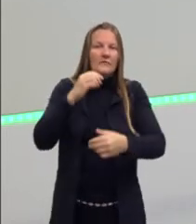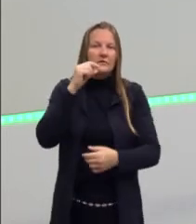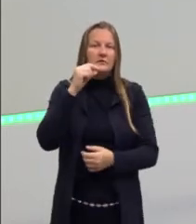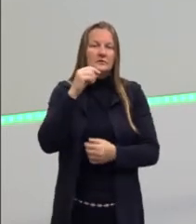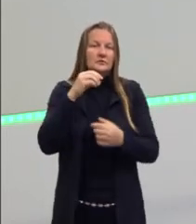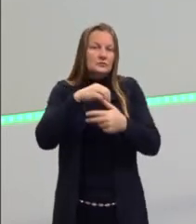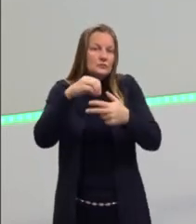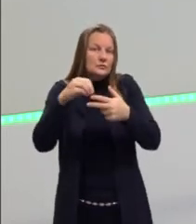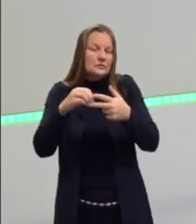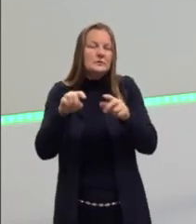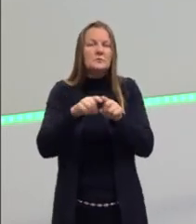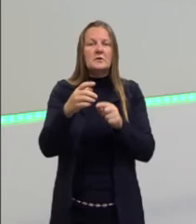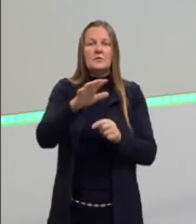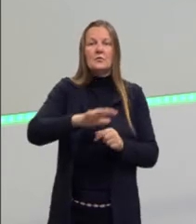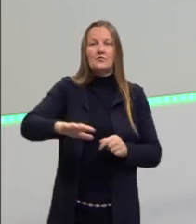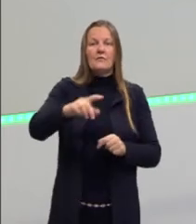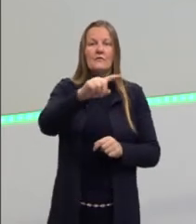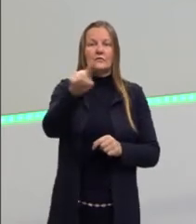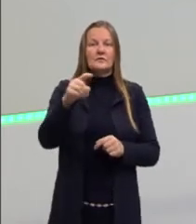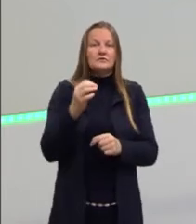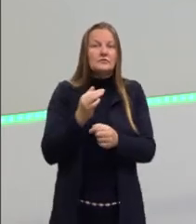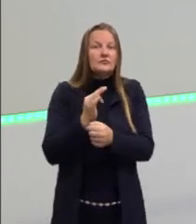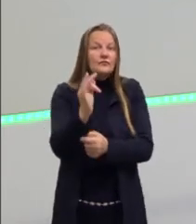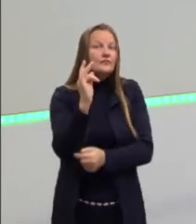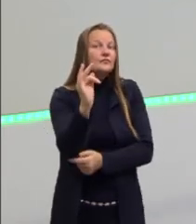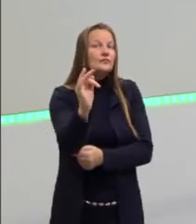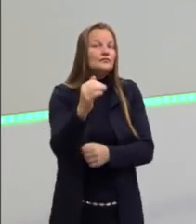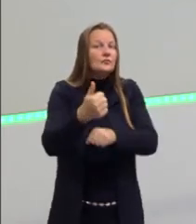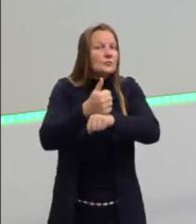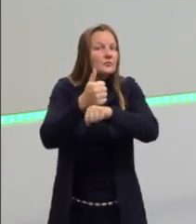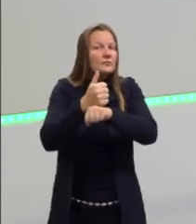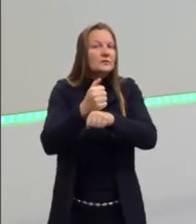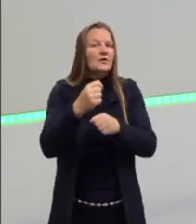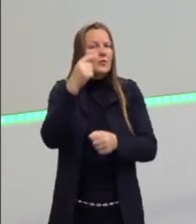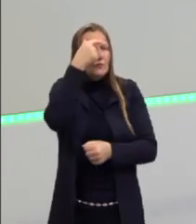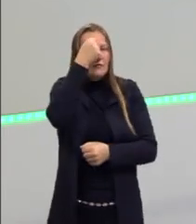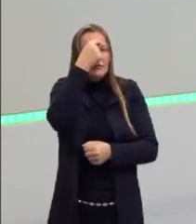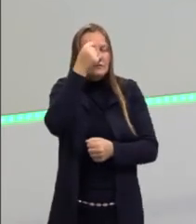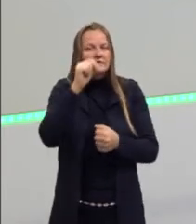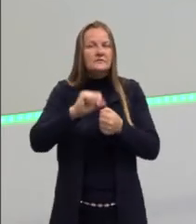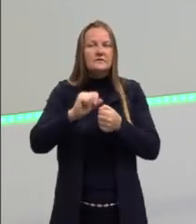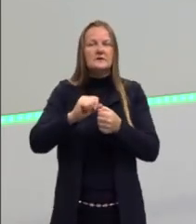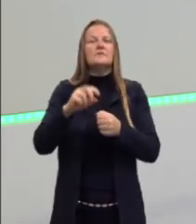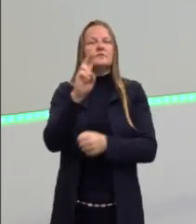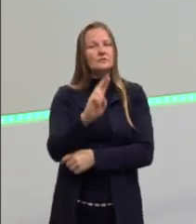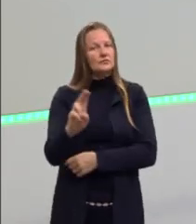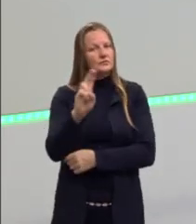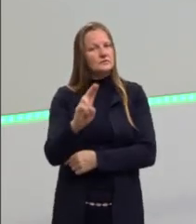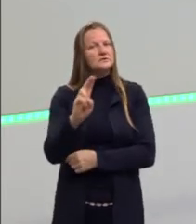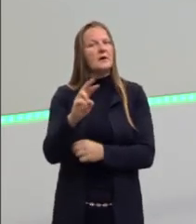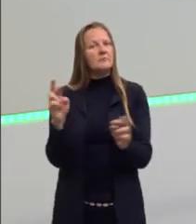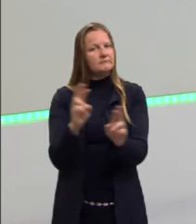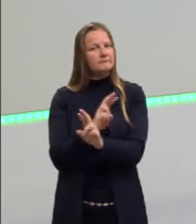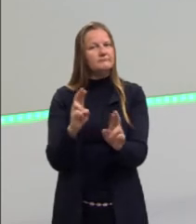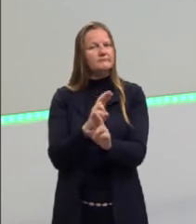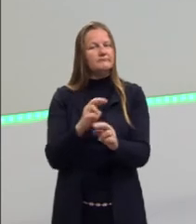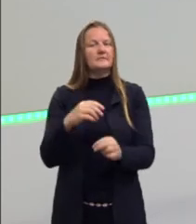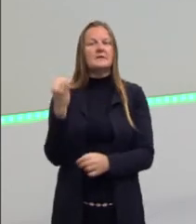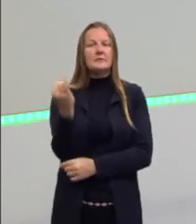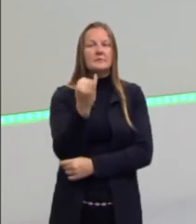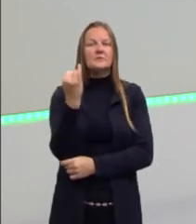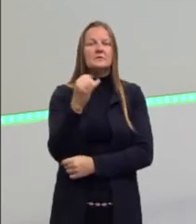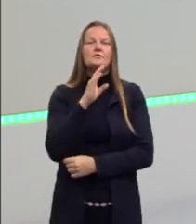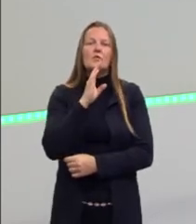dependendo a área que vocês forem seguir aí no ensino superior vocês vão utilizar muito essas relações então é